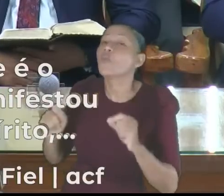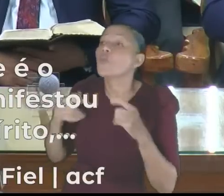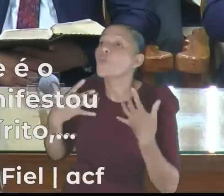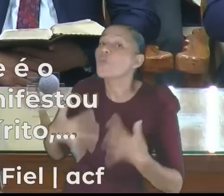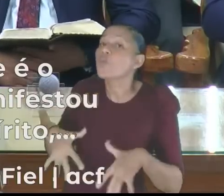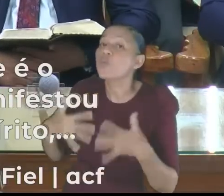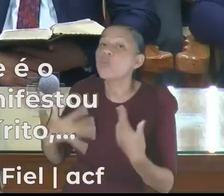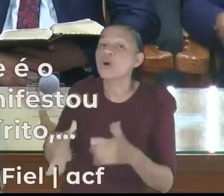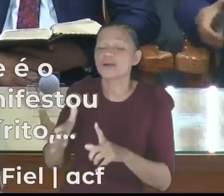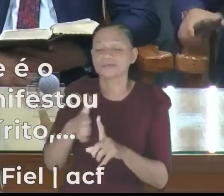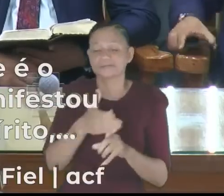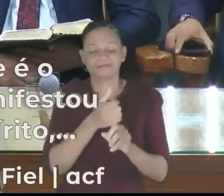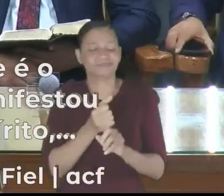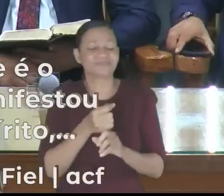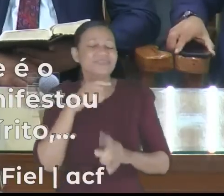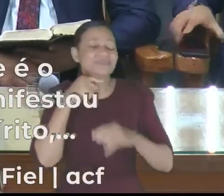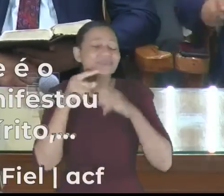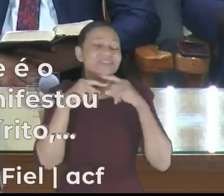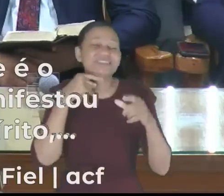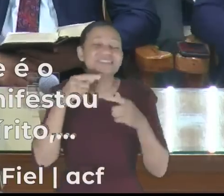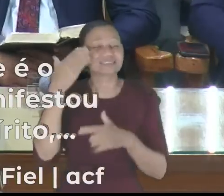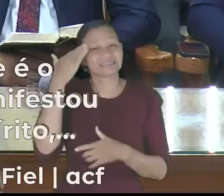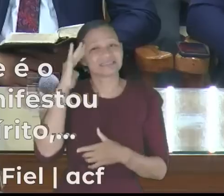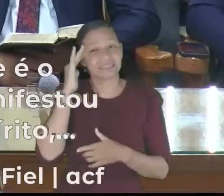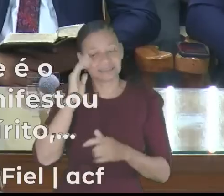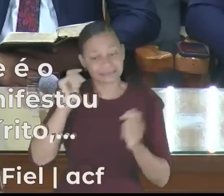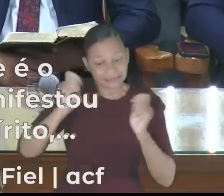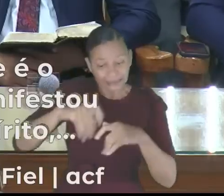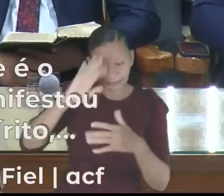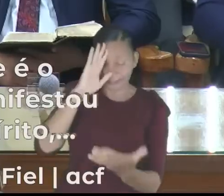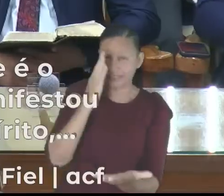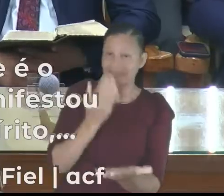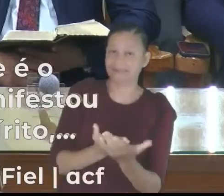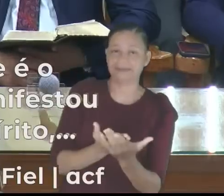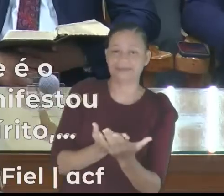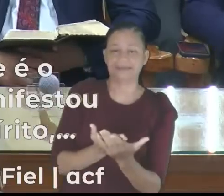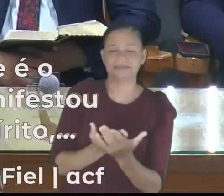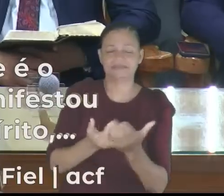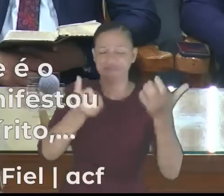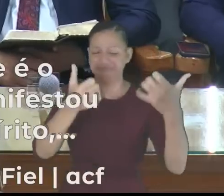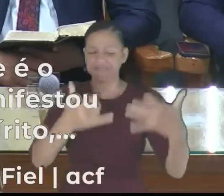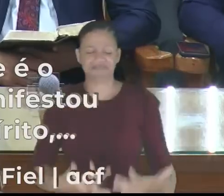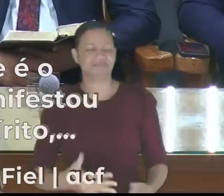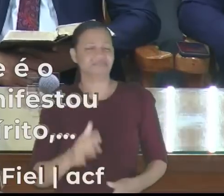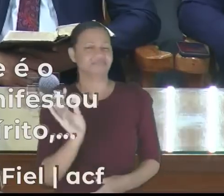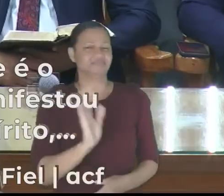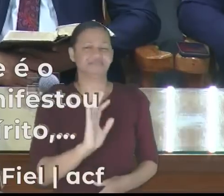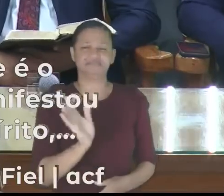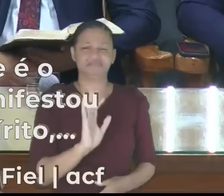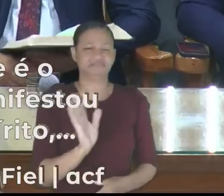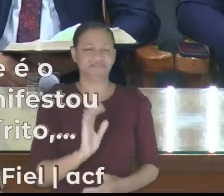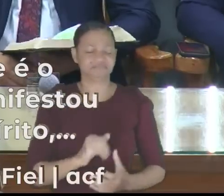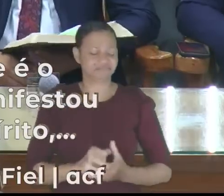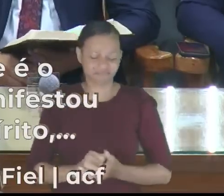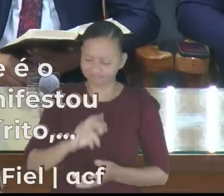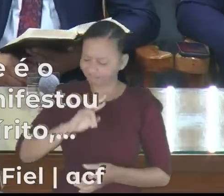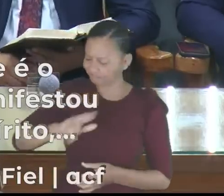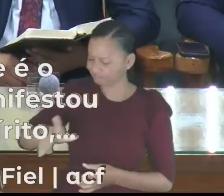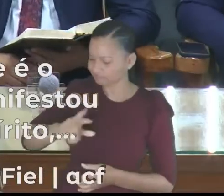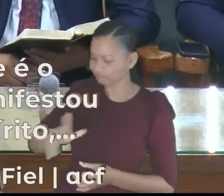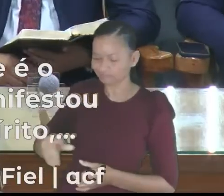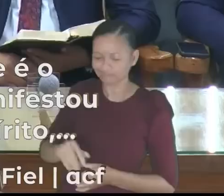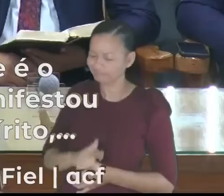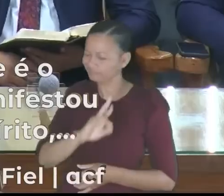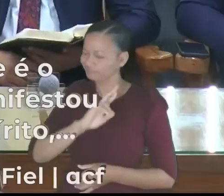este mistério. Não dá para entender, dá para crer. Agora, para explicar, não dá. Não